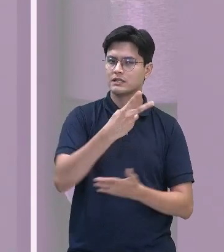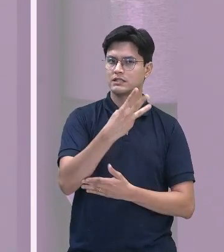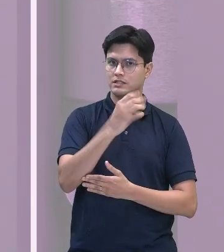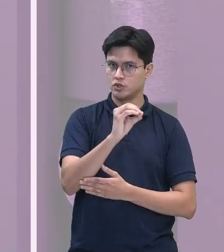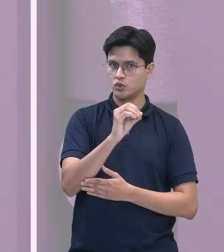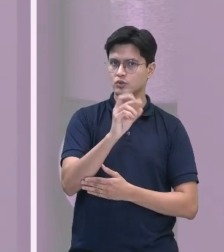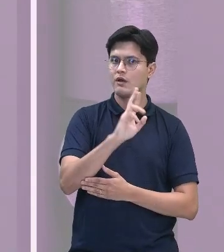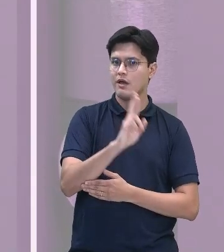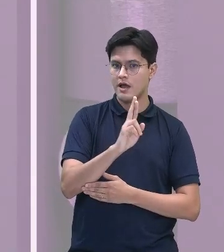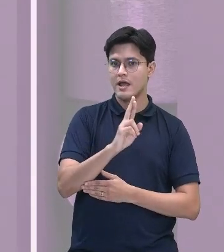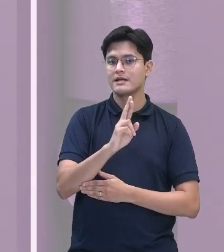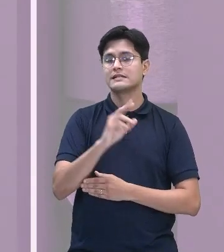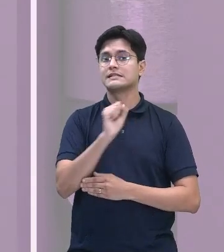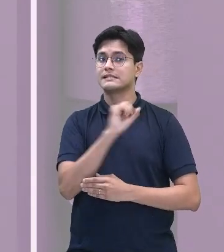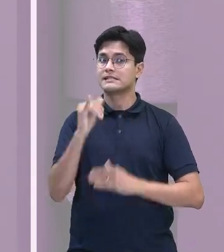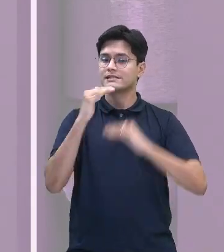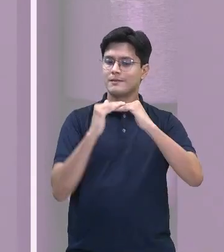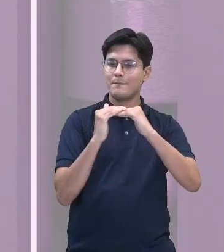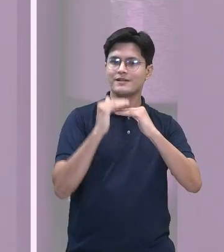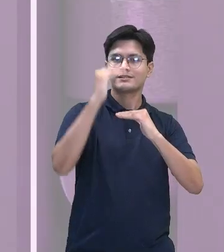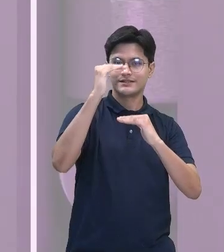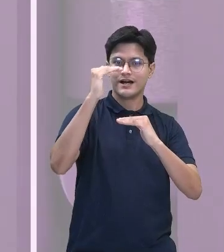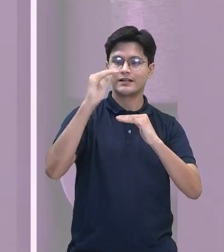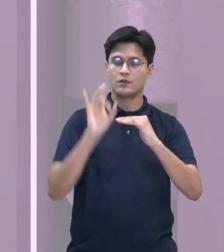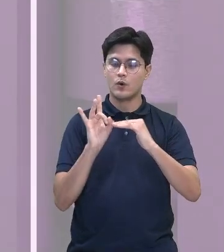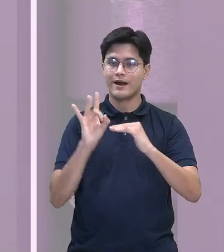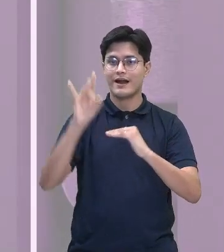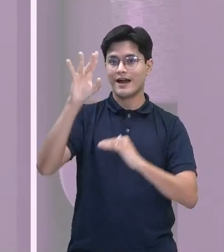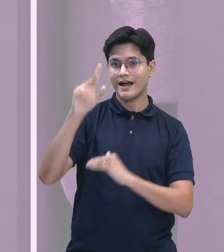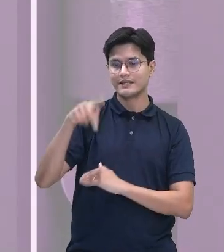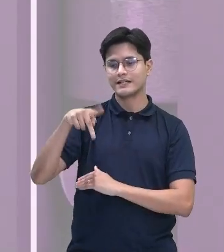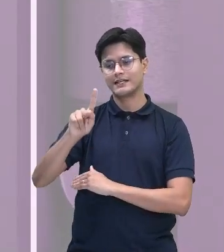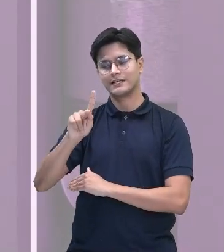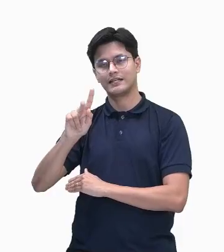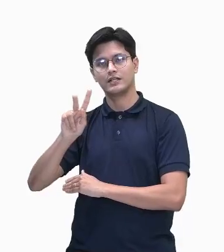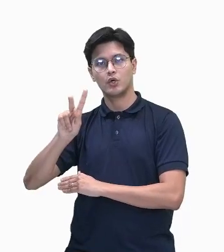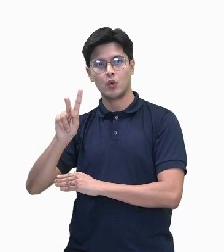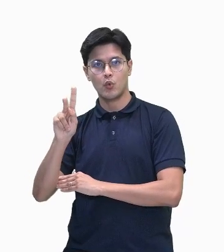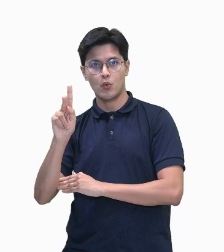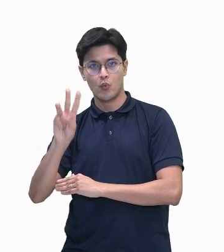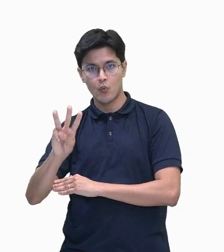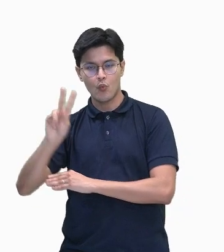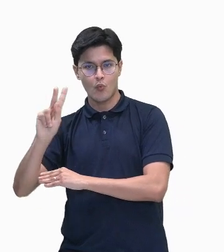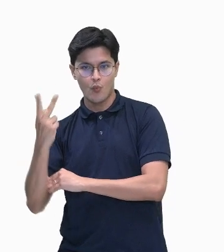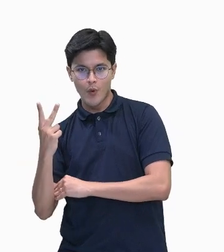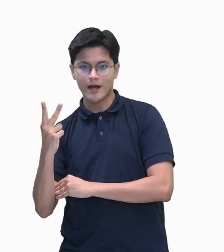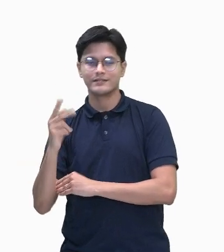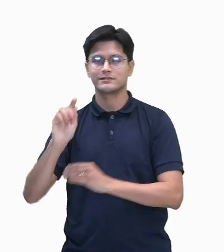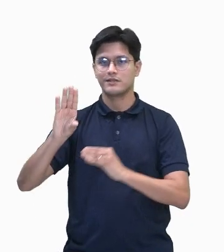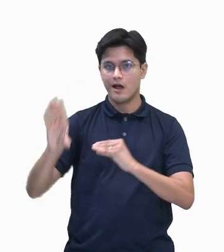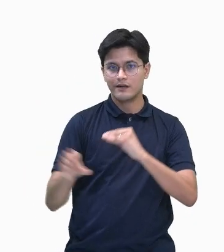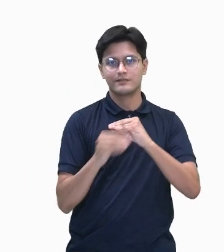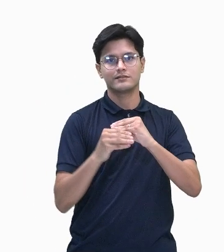os 38, tudo bem? Bom, vamos ver aqui como é que ficaria então a nossa função? Vem aqui na tela.